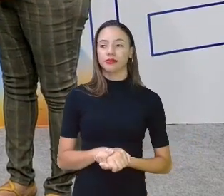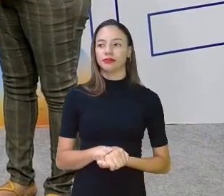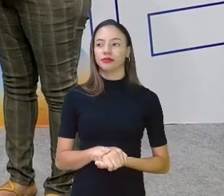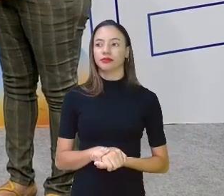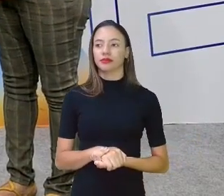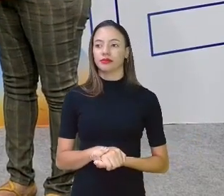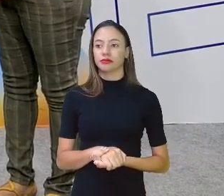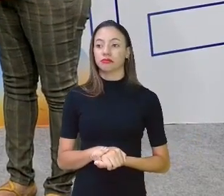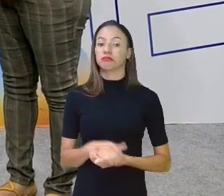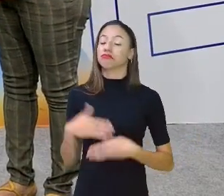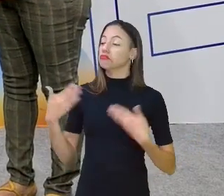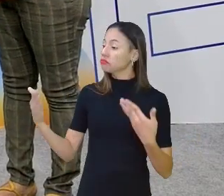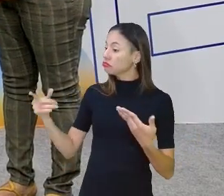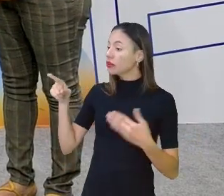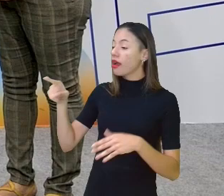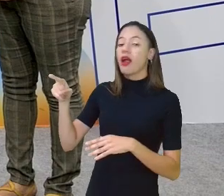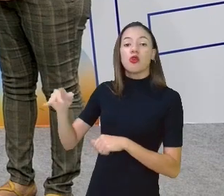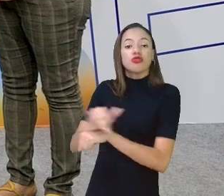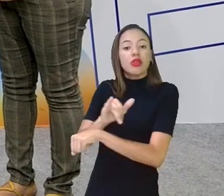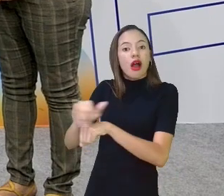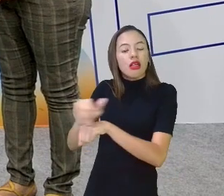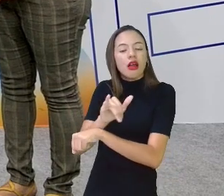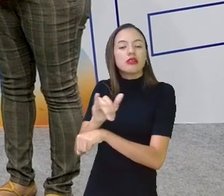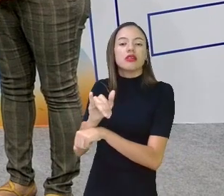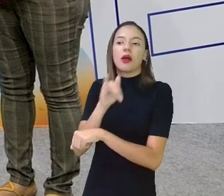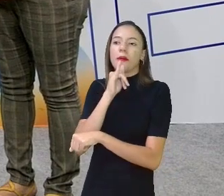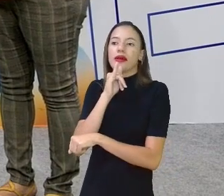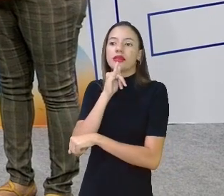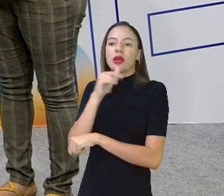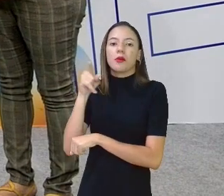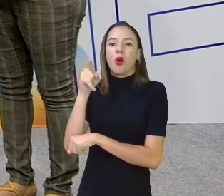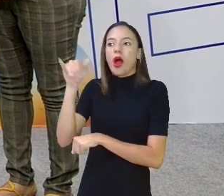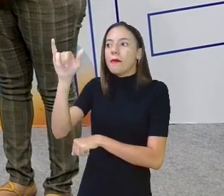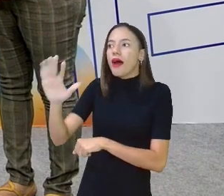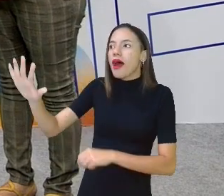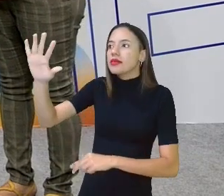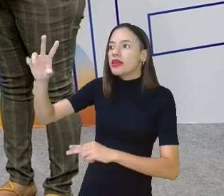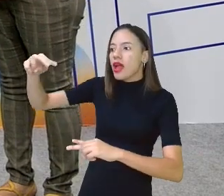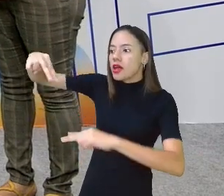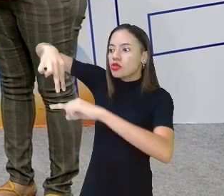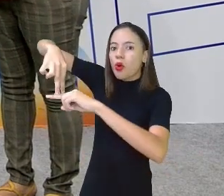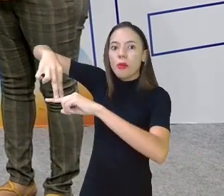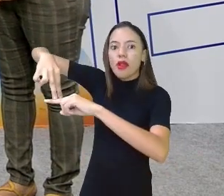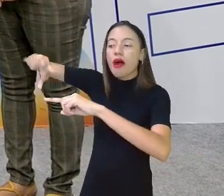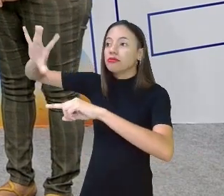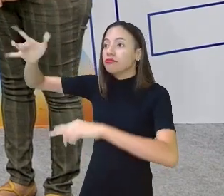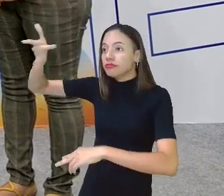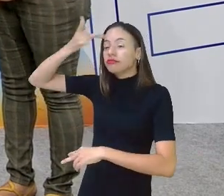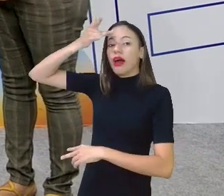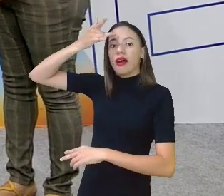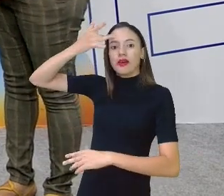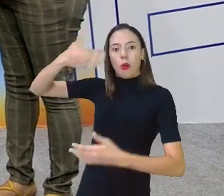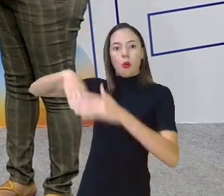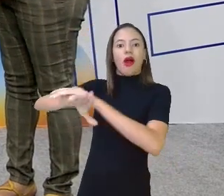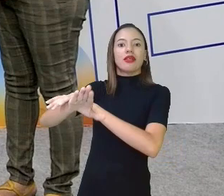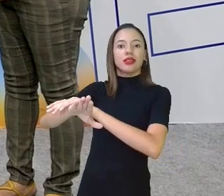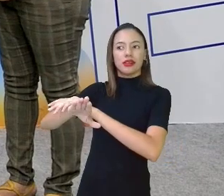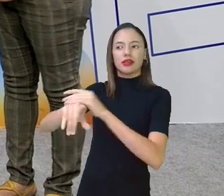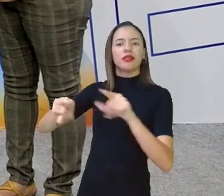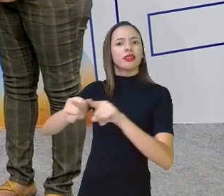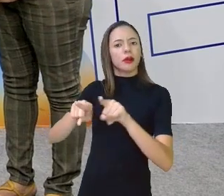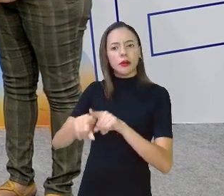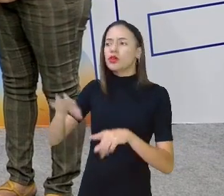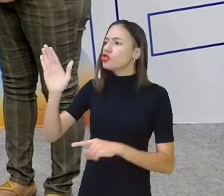É uma forma, né, de guardar pelo menos a sombra, né? Uhum, a imagem. E já foi um